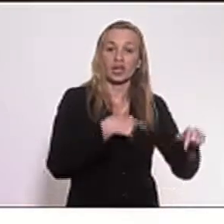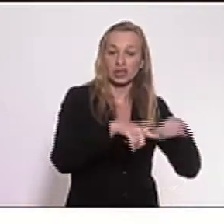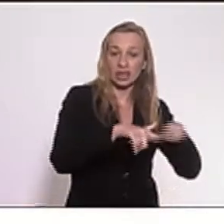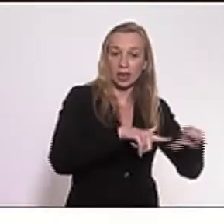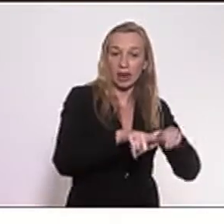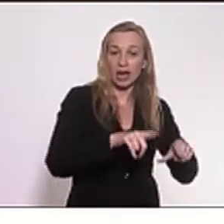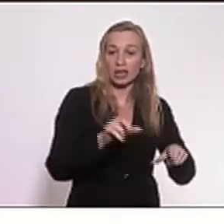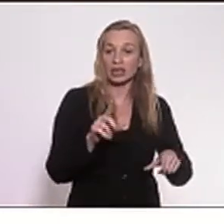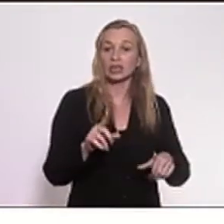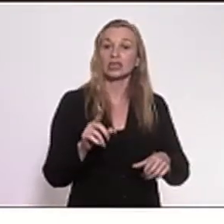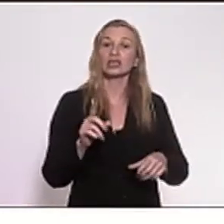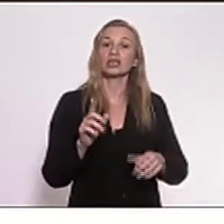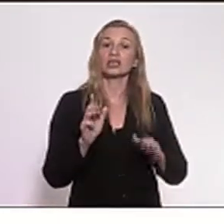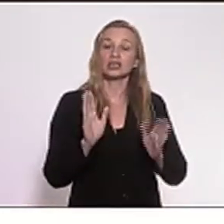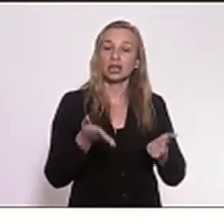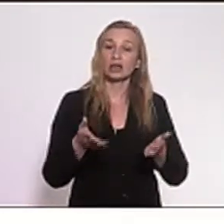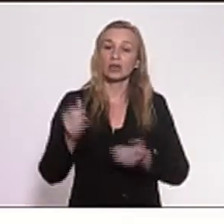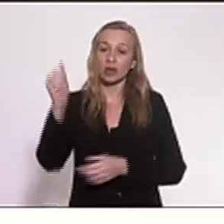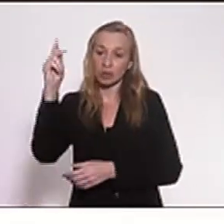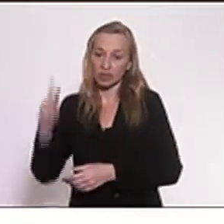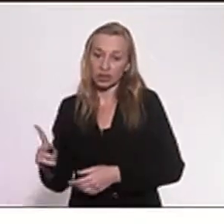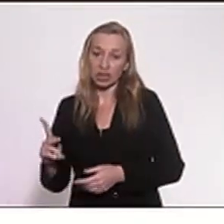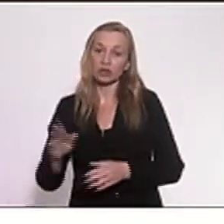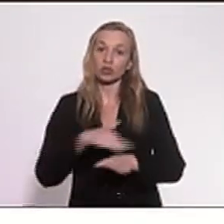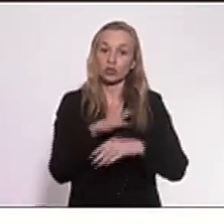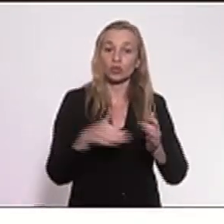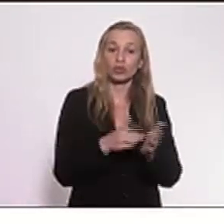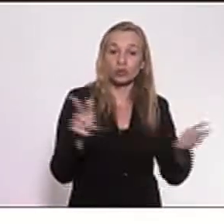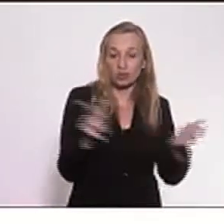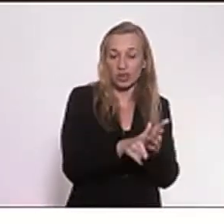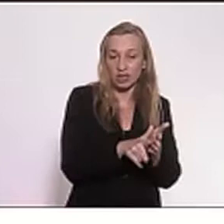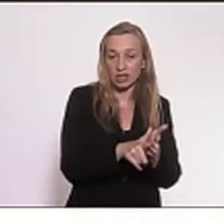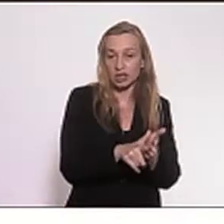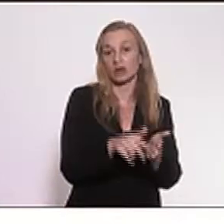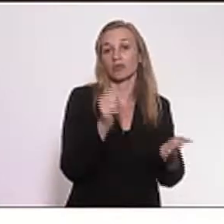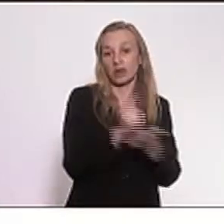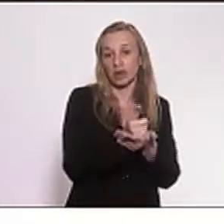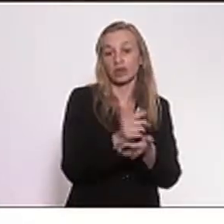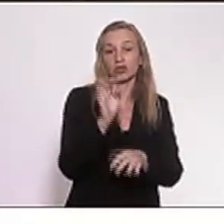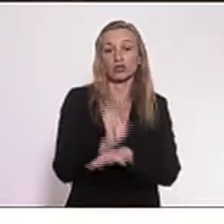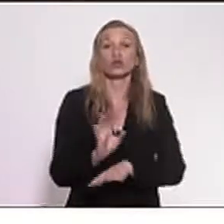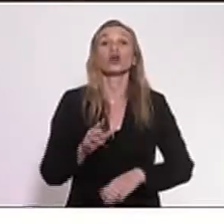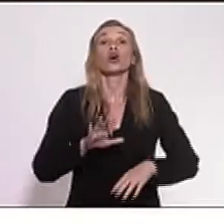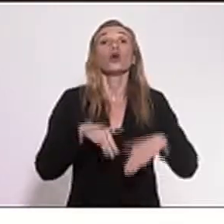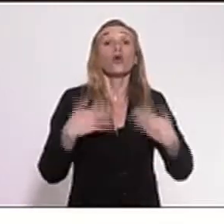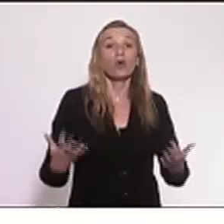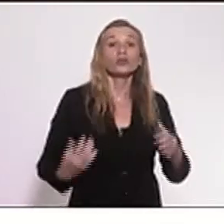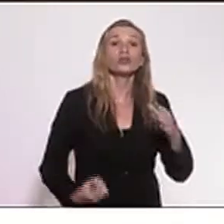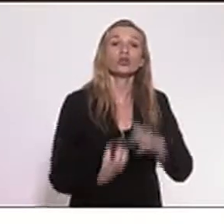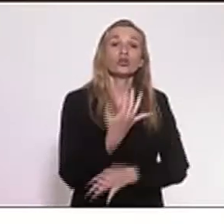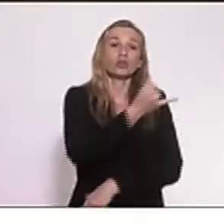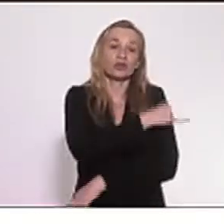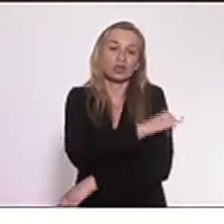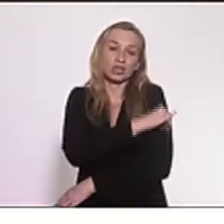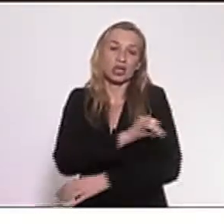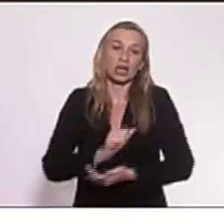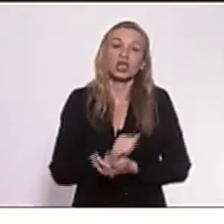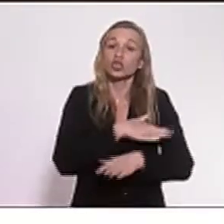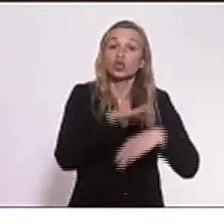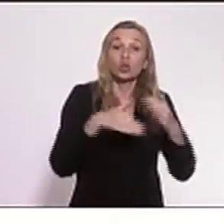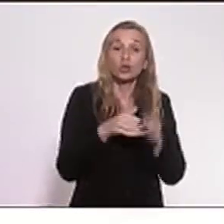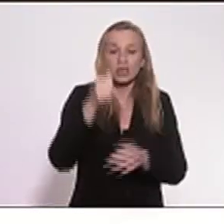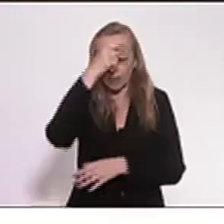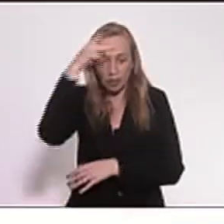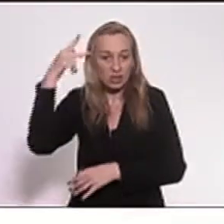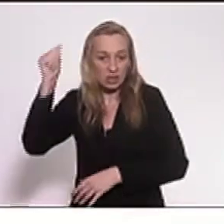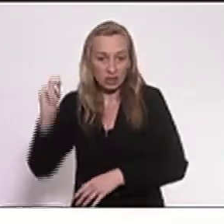aposentados. Todos faziam parte da folha de pagamento do Estado. Quando o Rio Previdência é criado, todos os